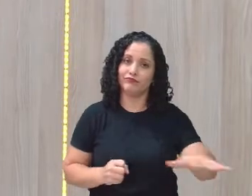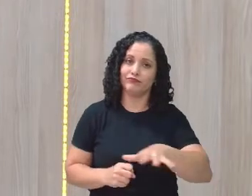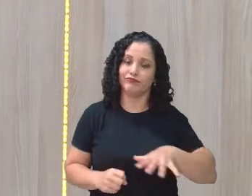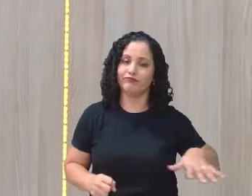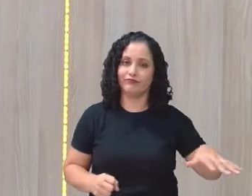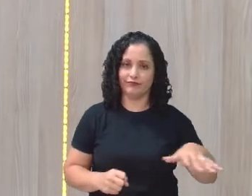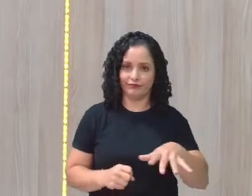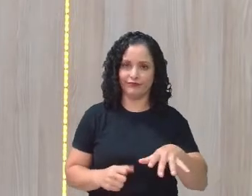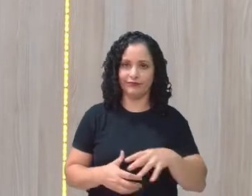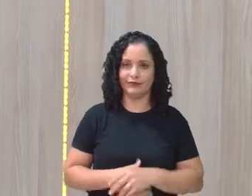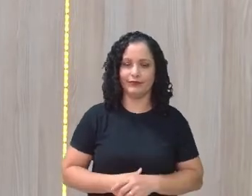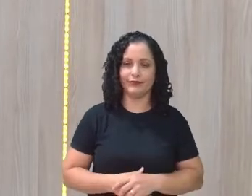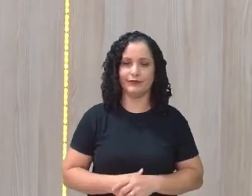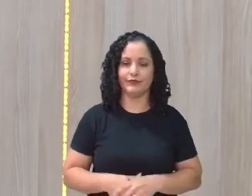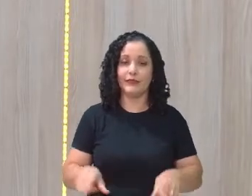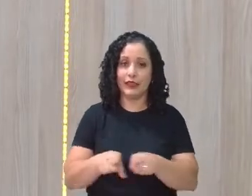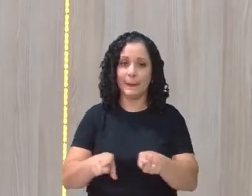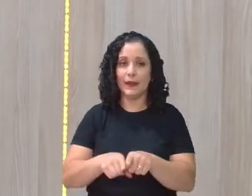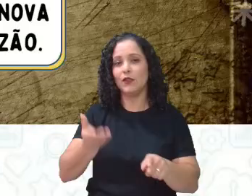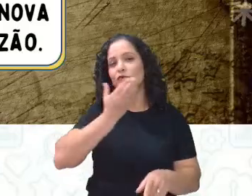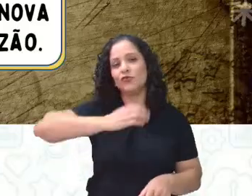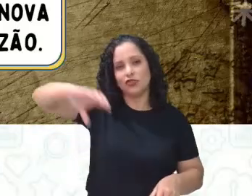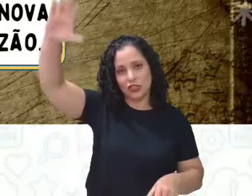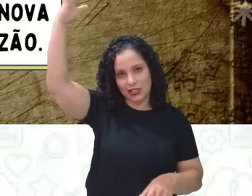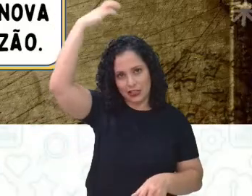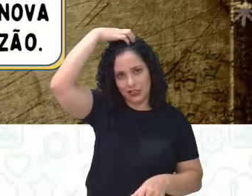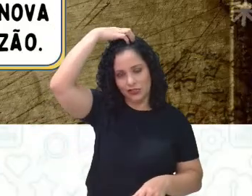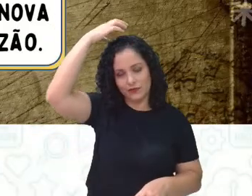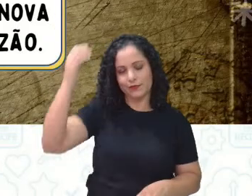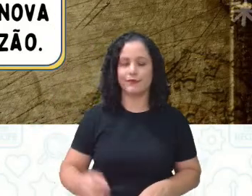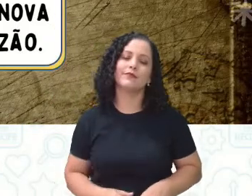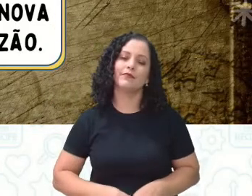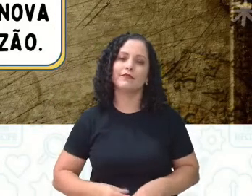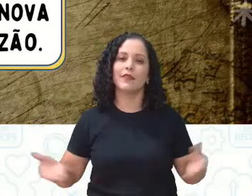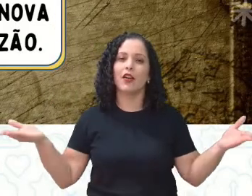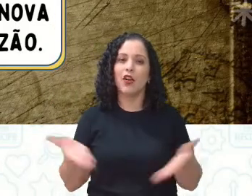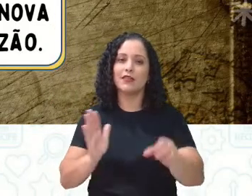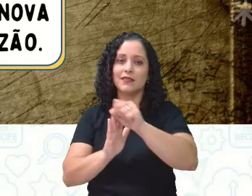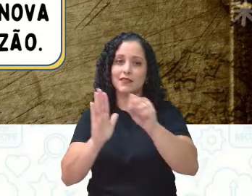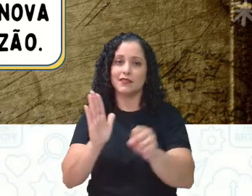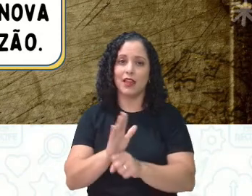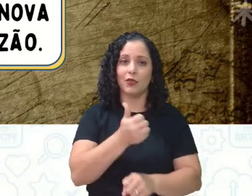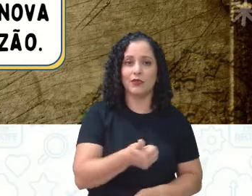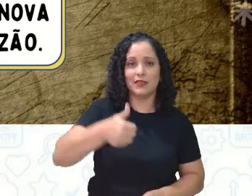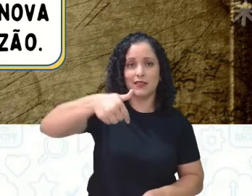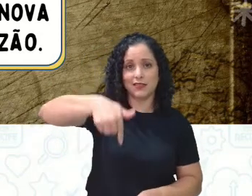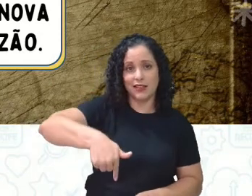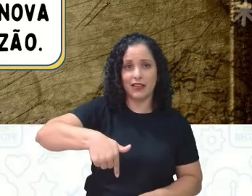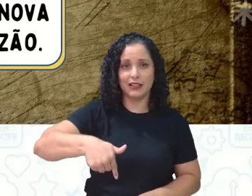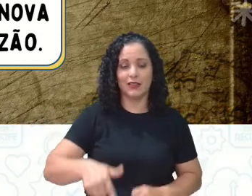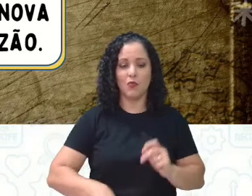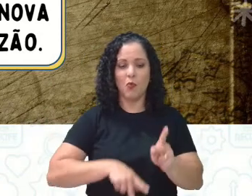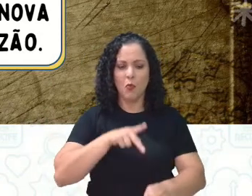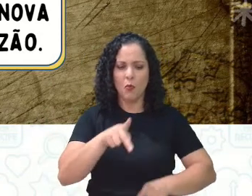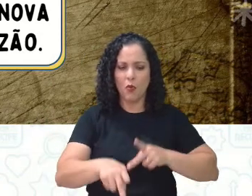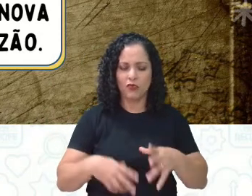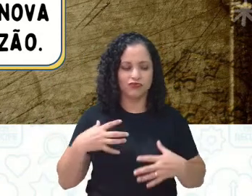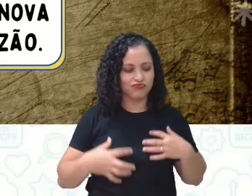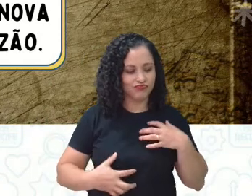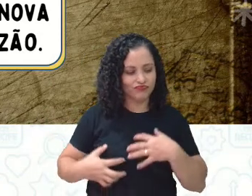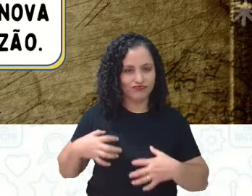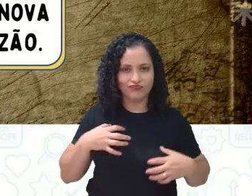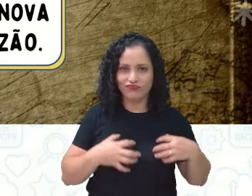reis, dos monarcas. Olha aí, ó, século XVII surge uma insatisfação por causa da opressão exercida